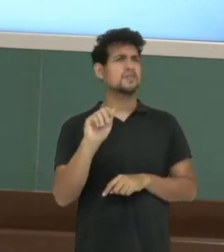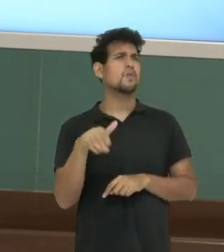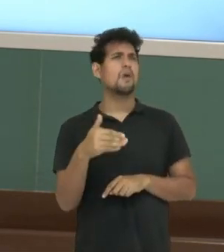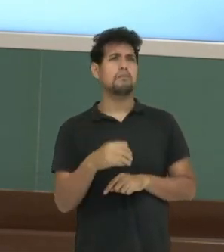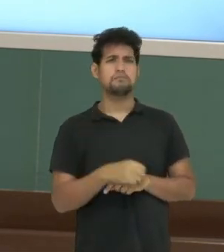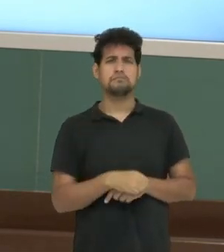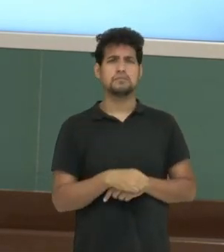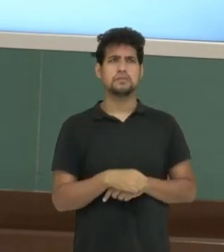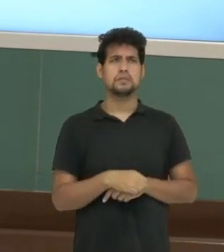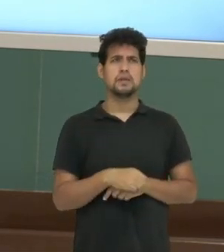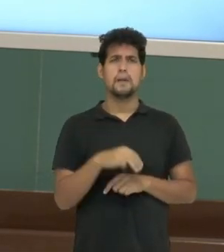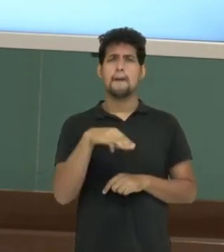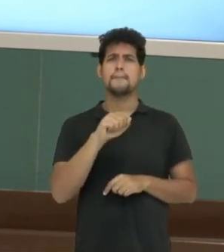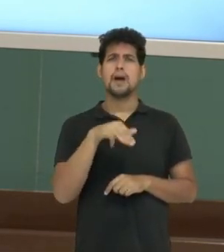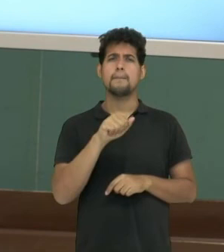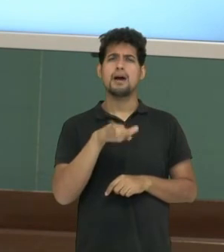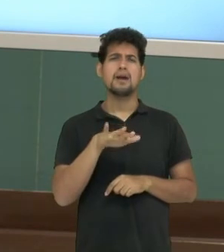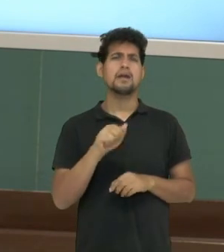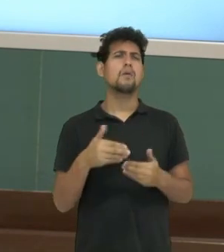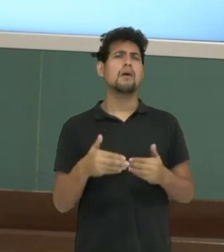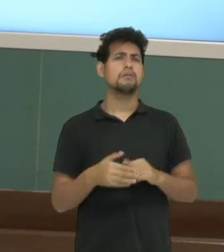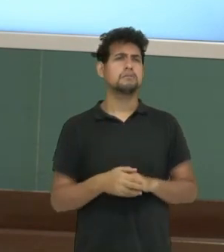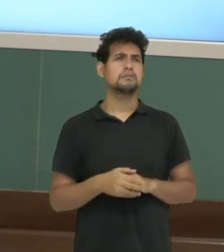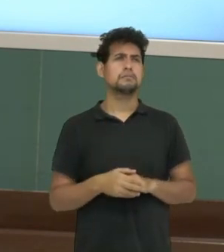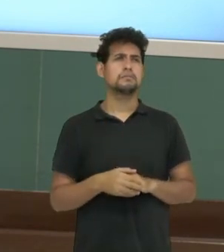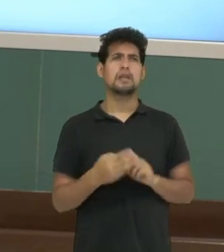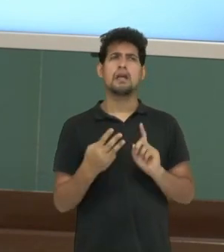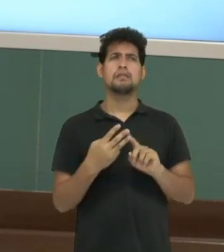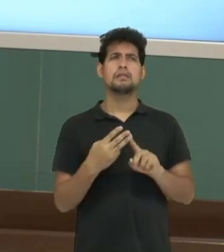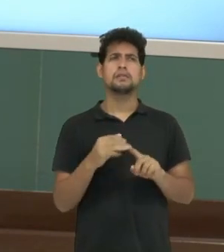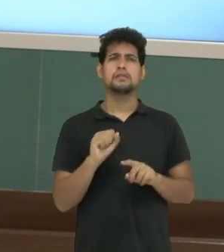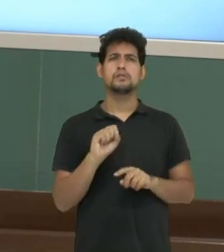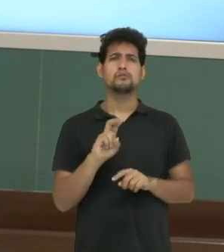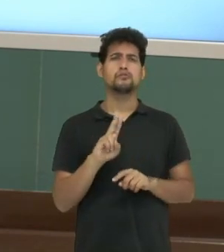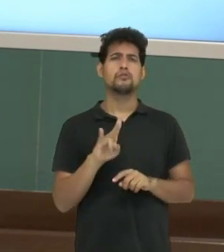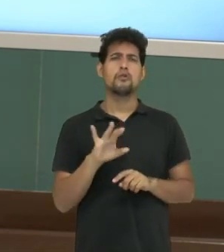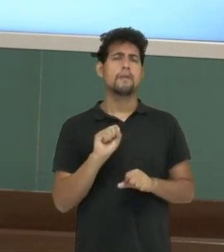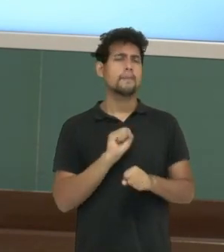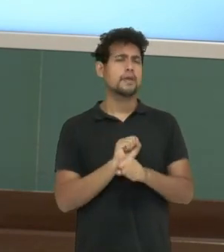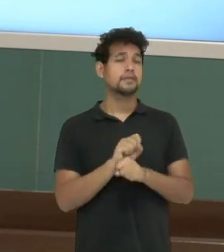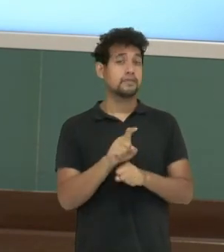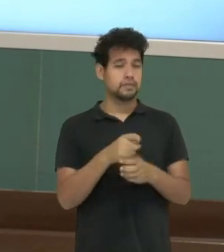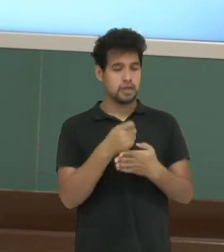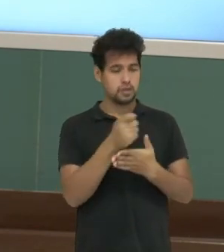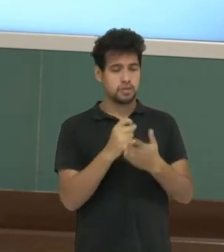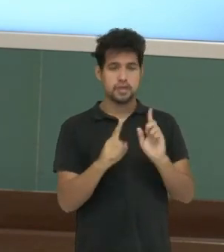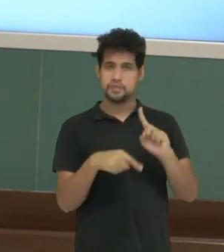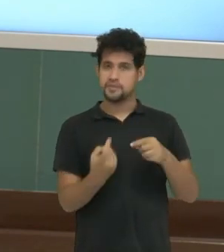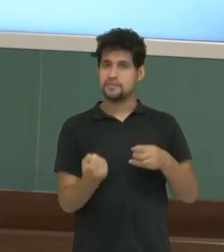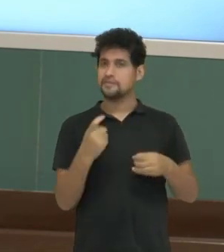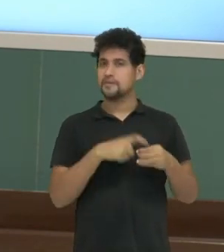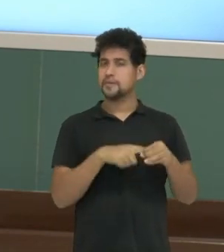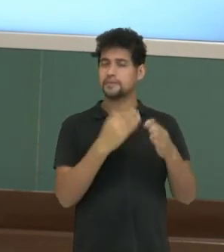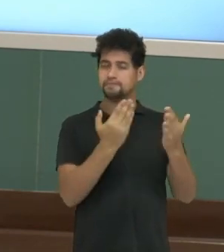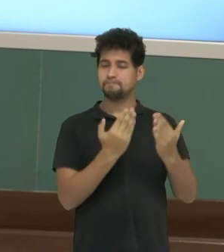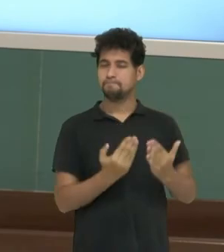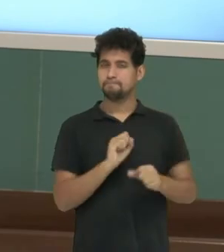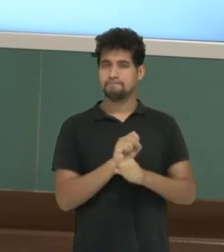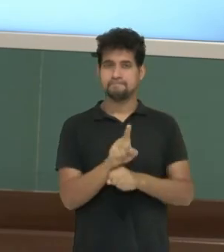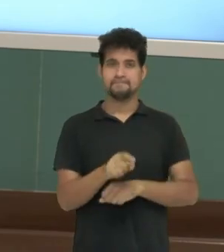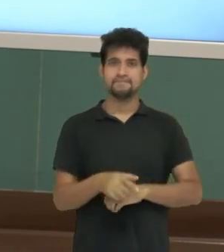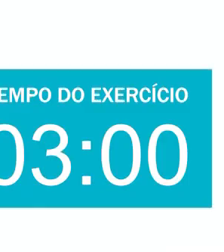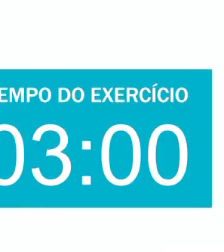mamária. E a glândula sudorípara? Qual é a secreção? Eu vou dar um tempinho para você anotar aí e a gente já volta para conferir. Até já!